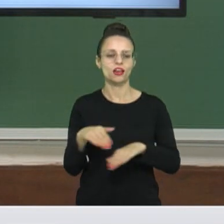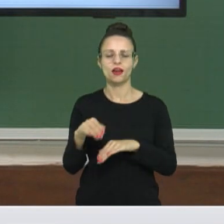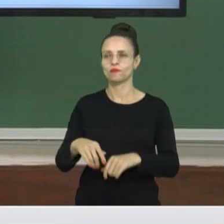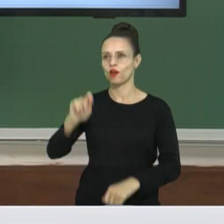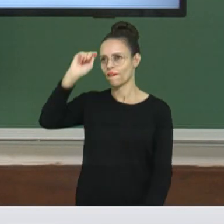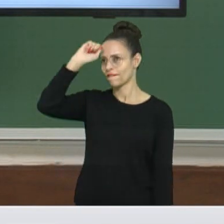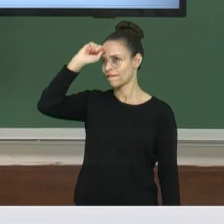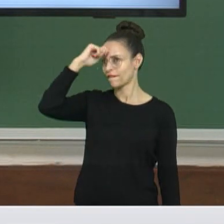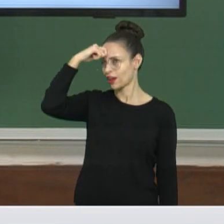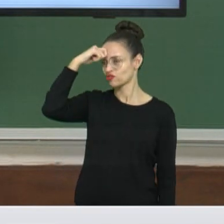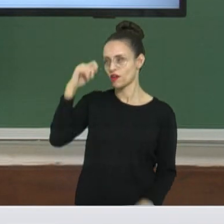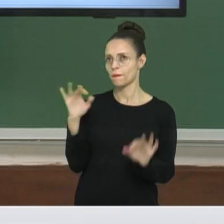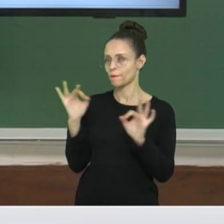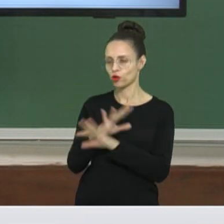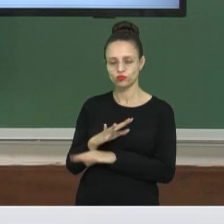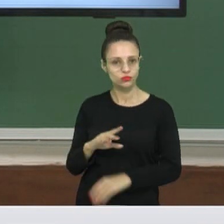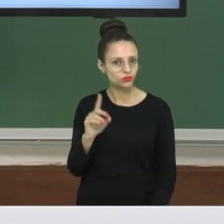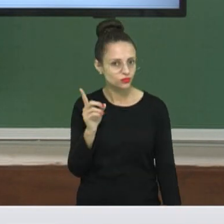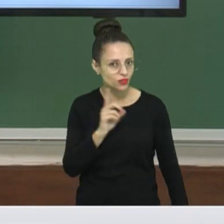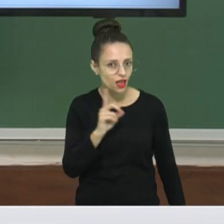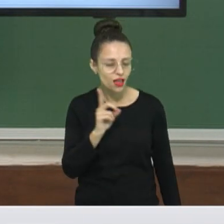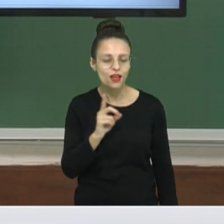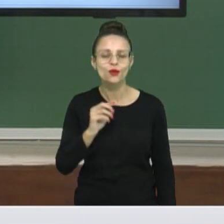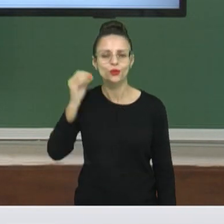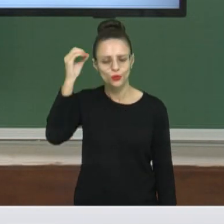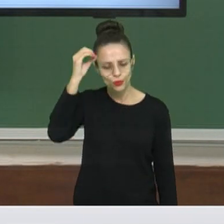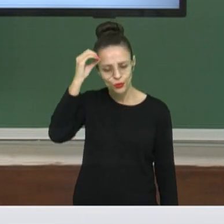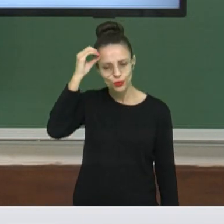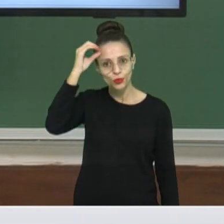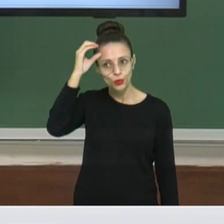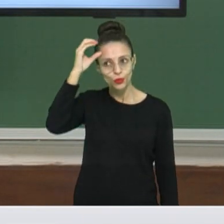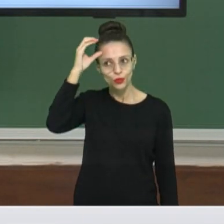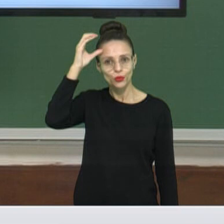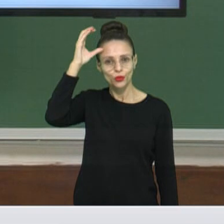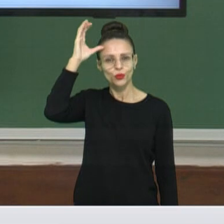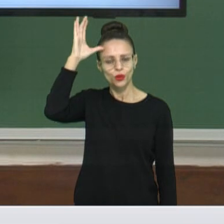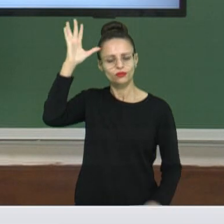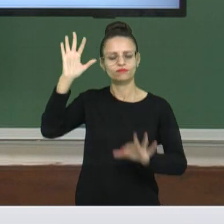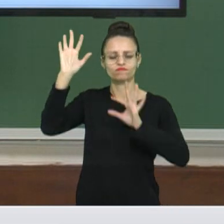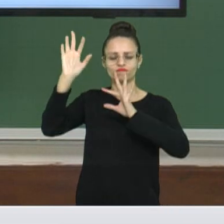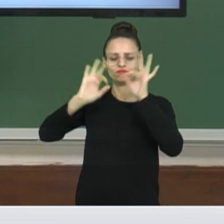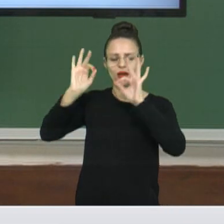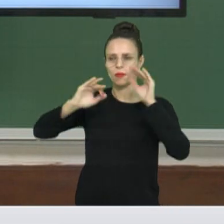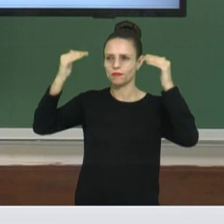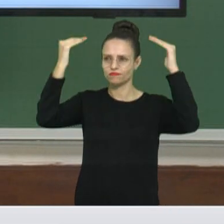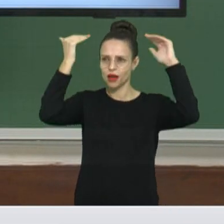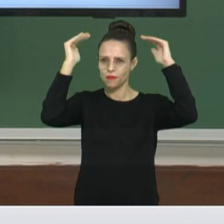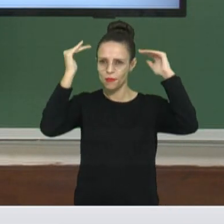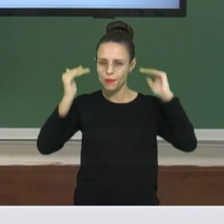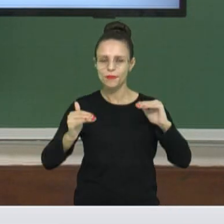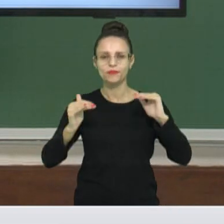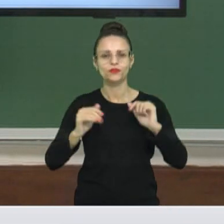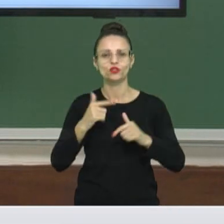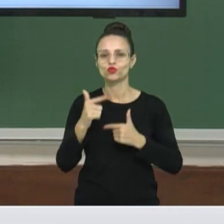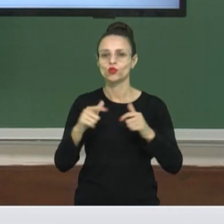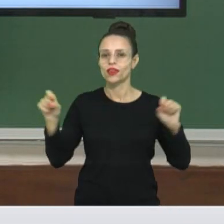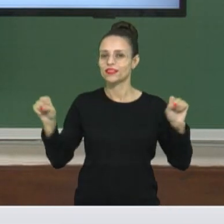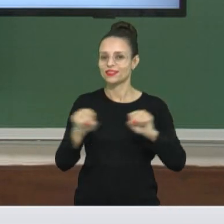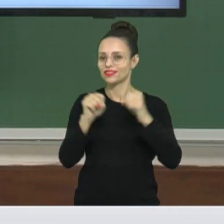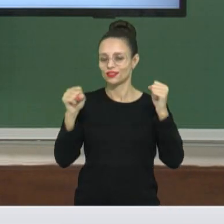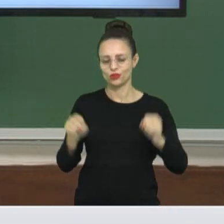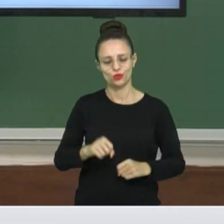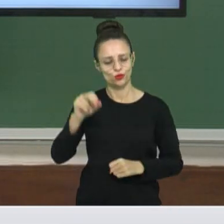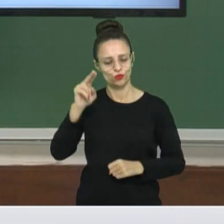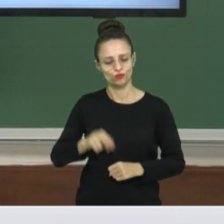vou abrir só quando eu voltar a outra aula. Não, o conhecimento ele é todo organizado, que ele não se rompe